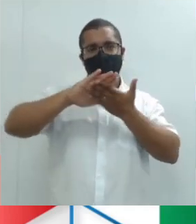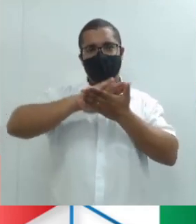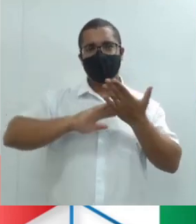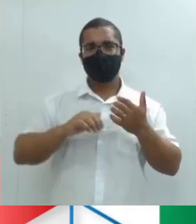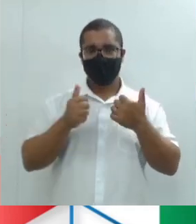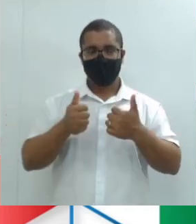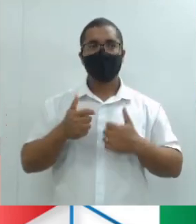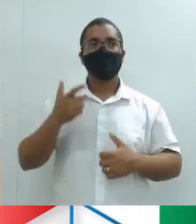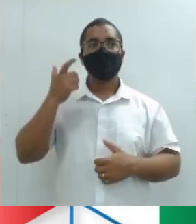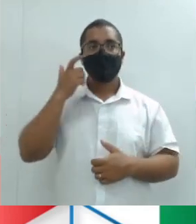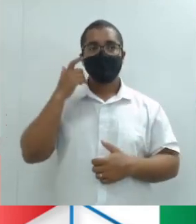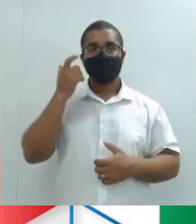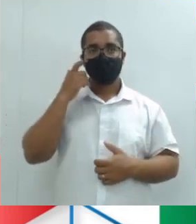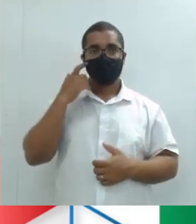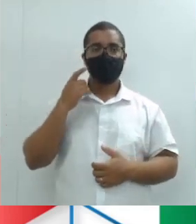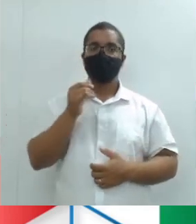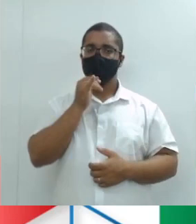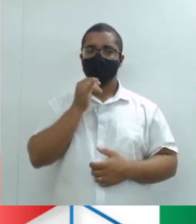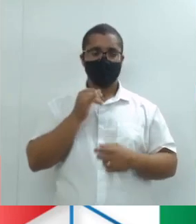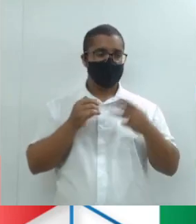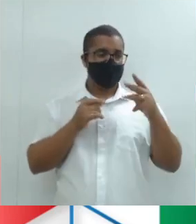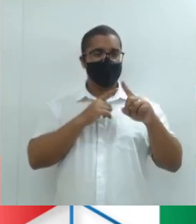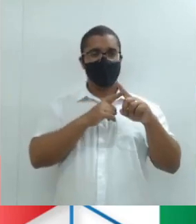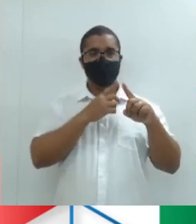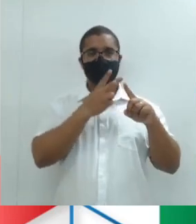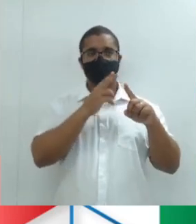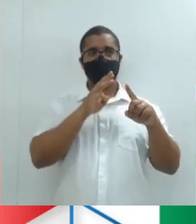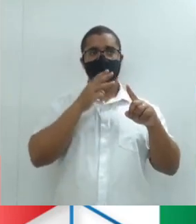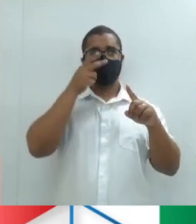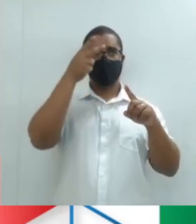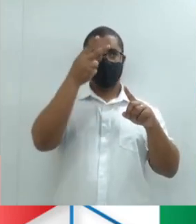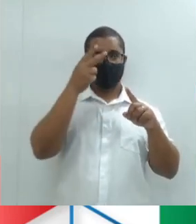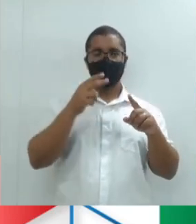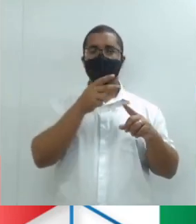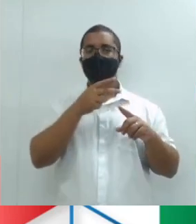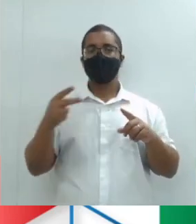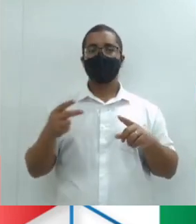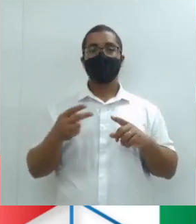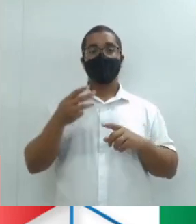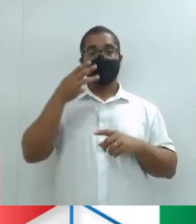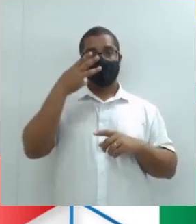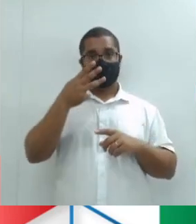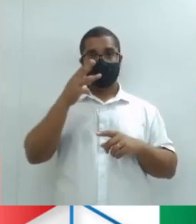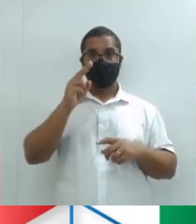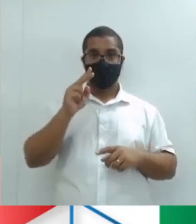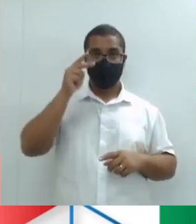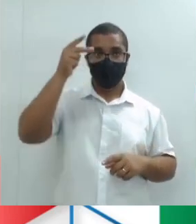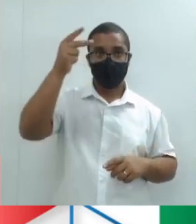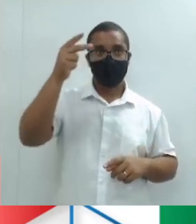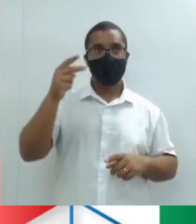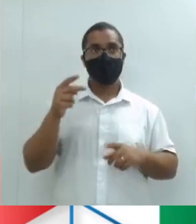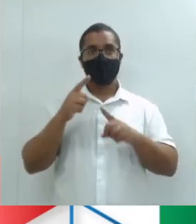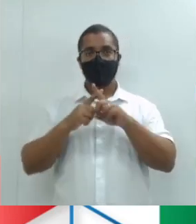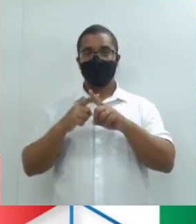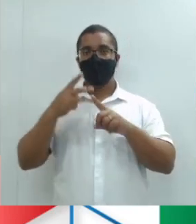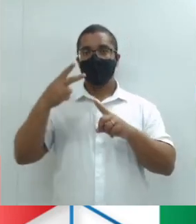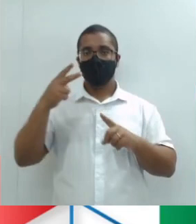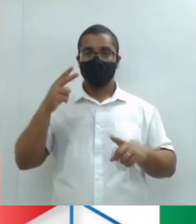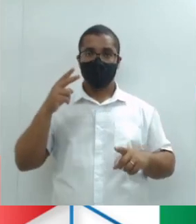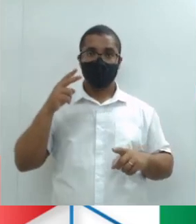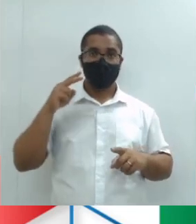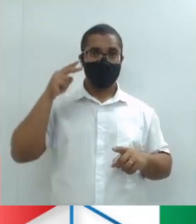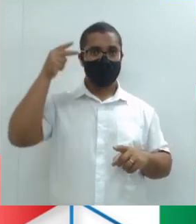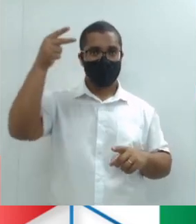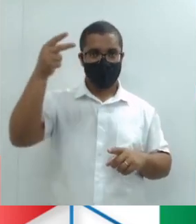forma alguma. Então a gente tem um exemplo para vocês aí. 3 vezes 2 elevado ao quadrado pode ser representado como 3 ao quadrado vezes 2 ao